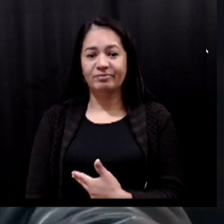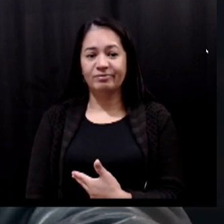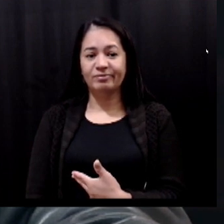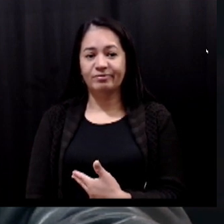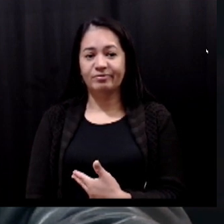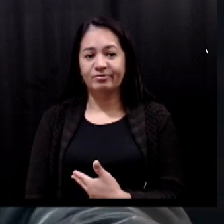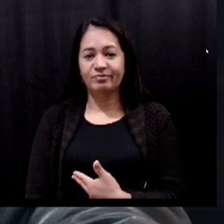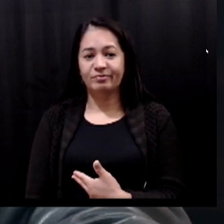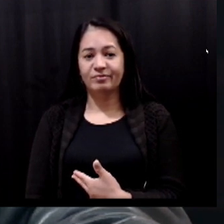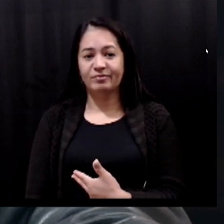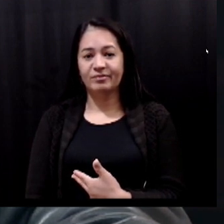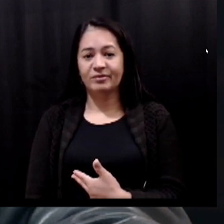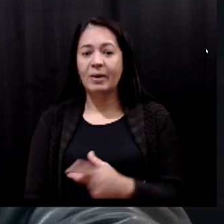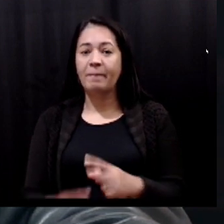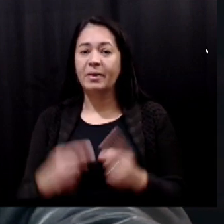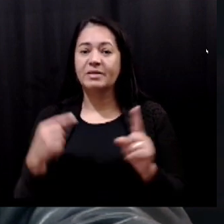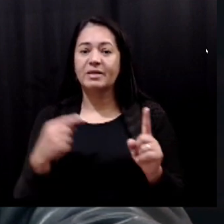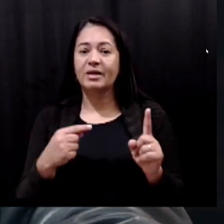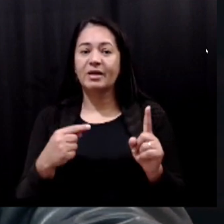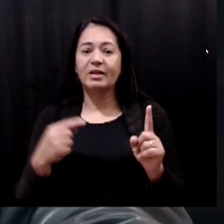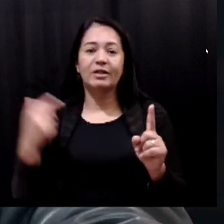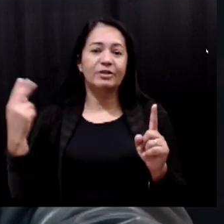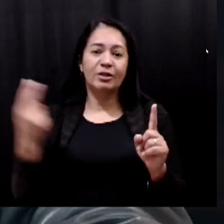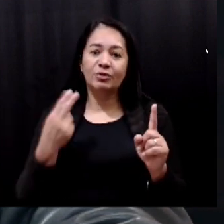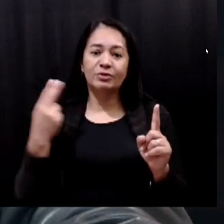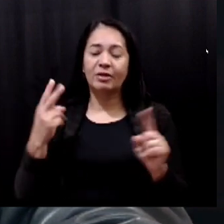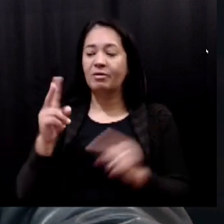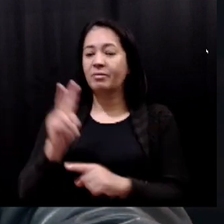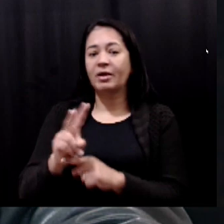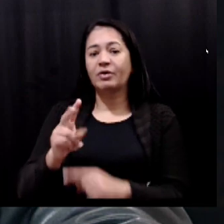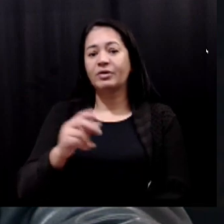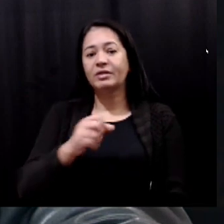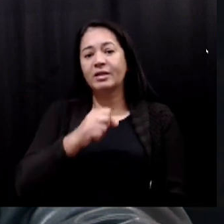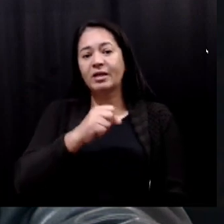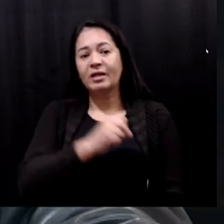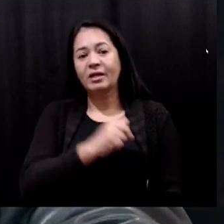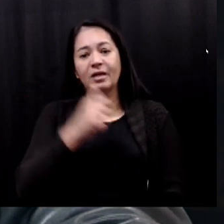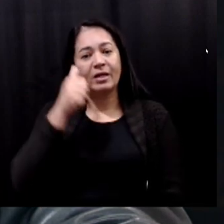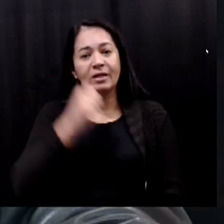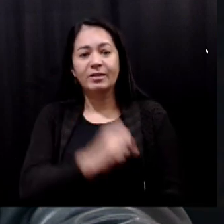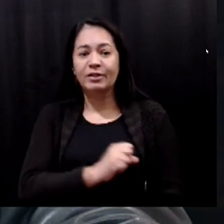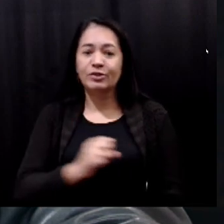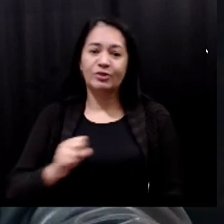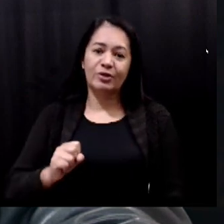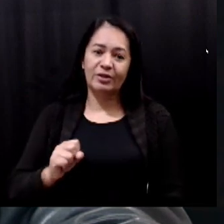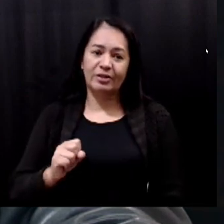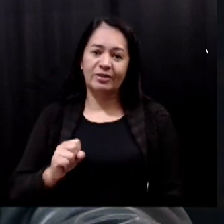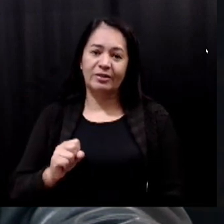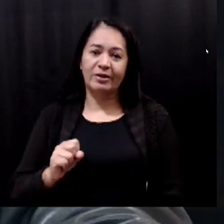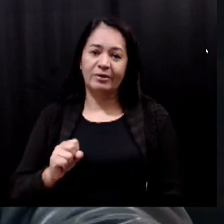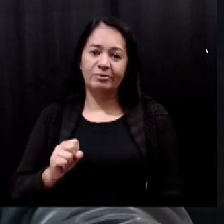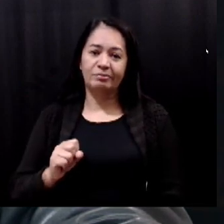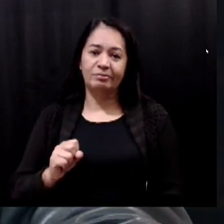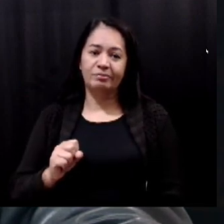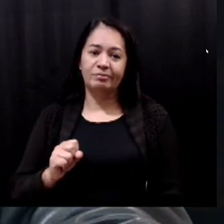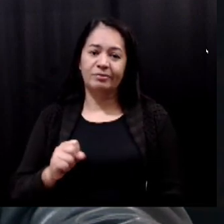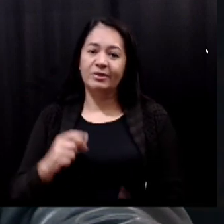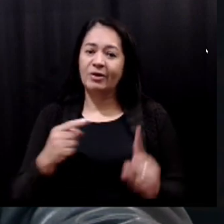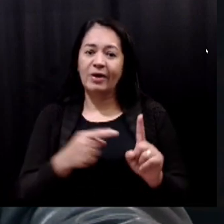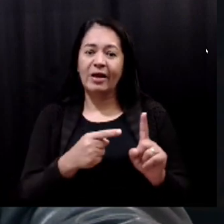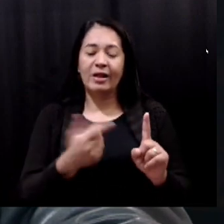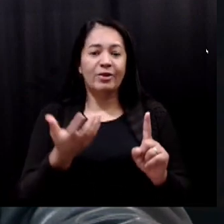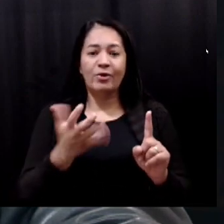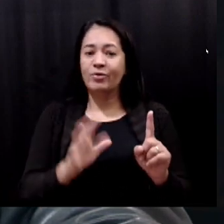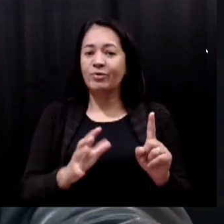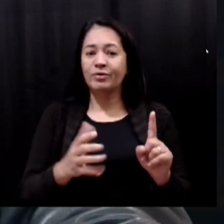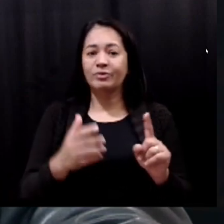sogra dela, que sobreviveu por 12 anos com Alzheimer, Poxa né? vida. Uhum. Então,